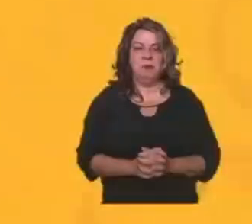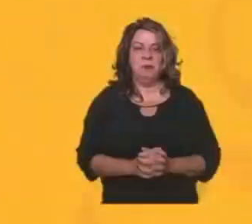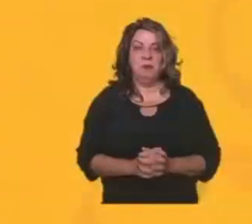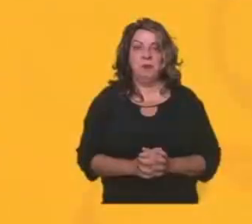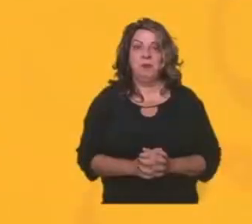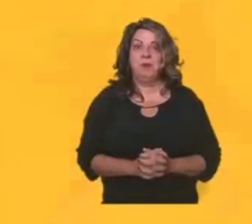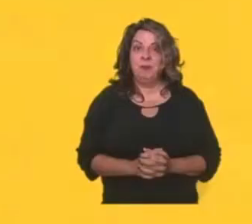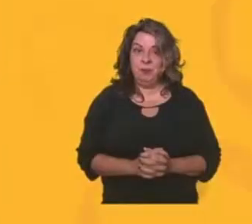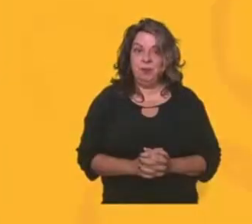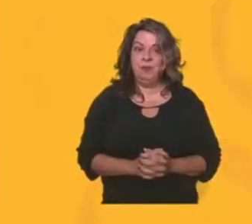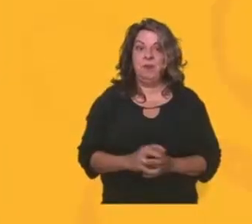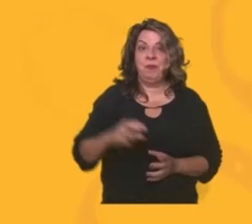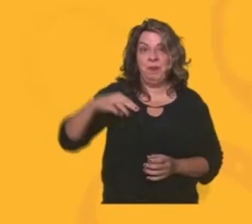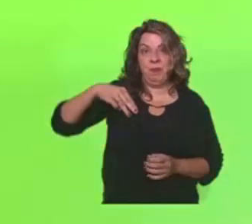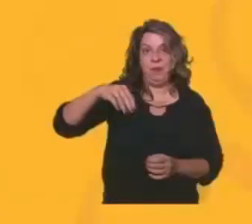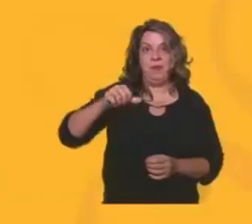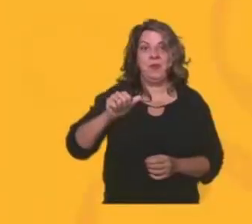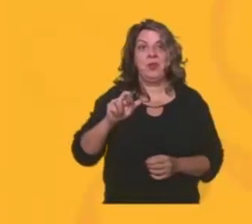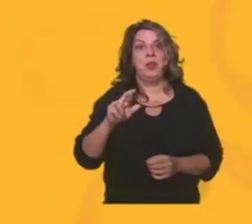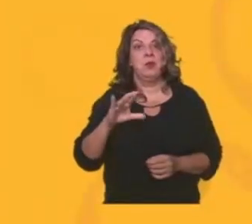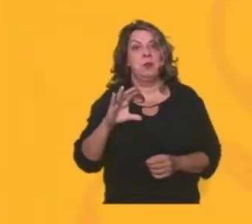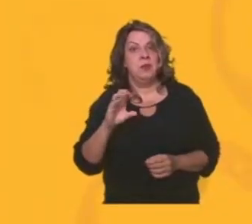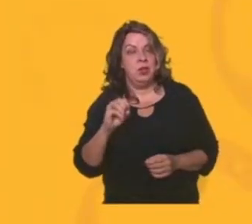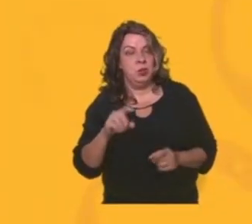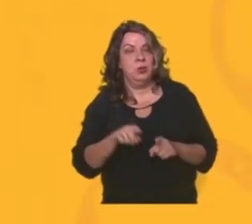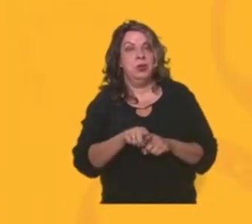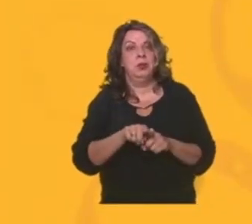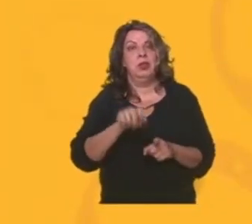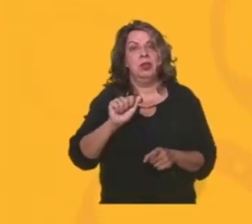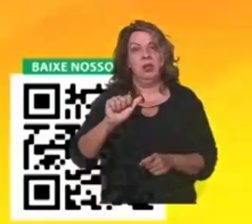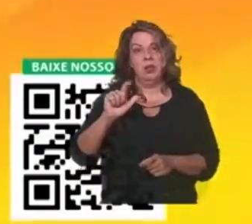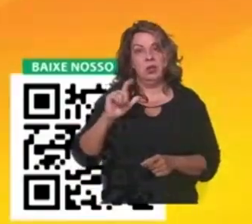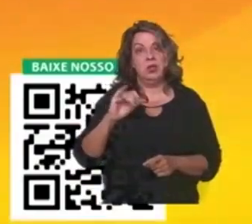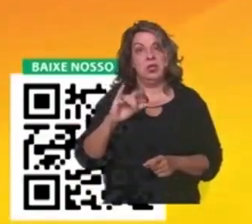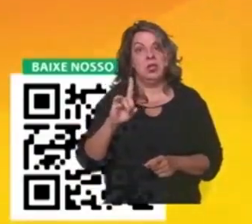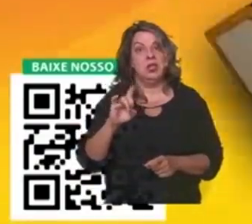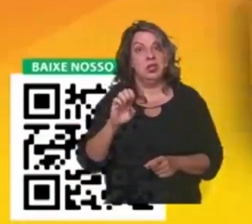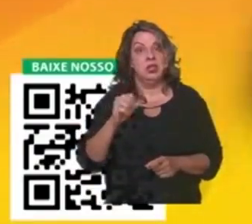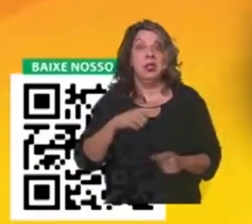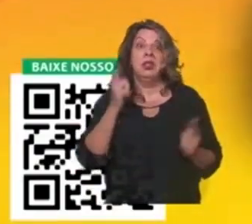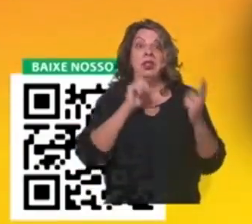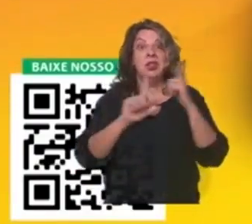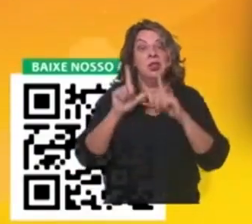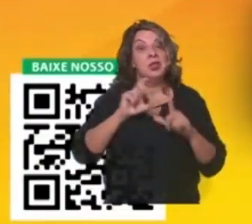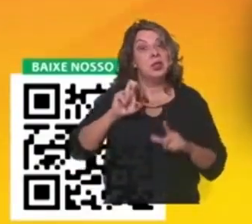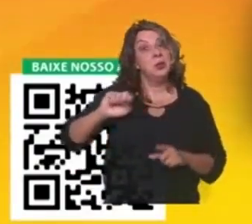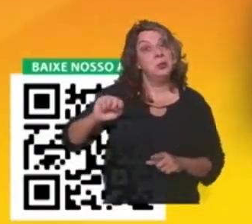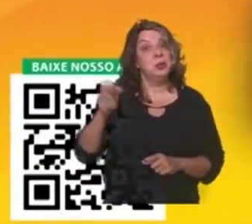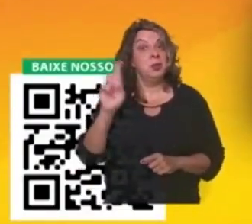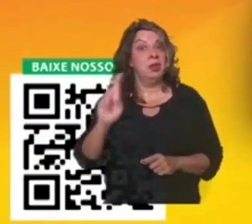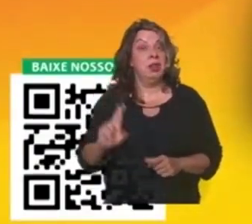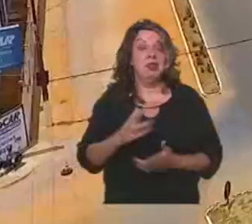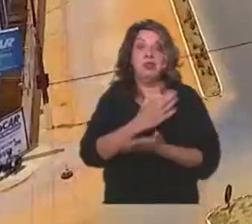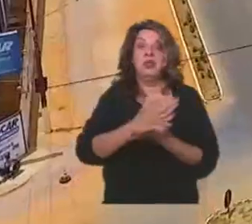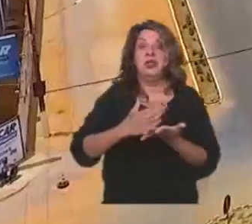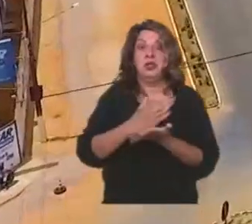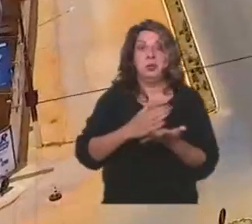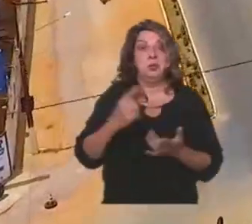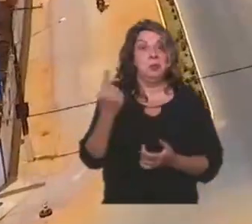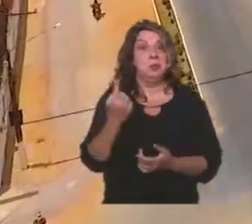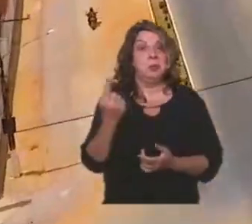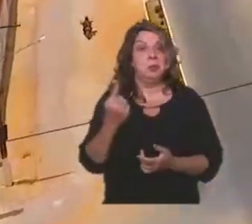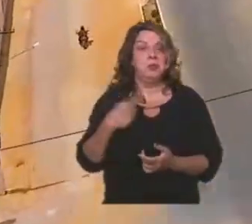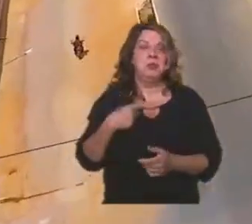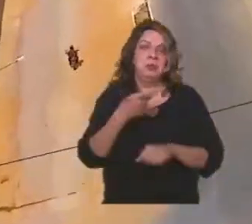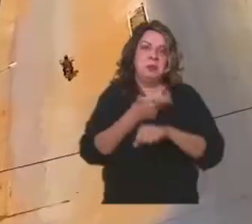Kelly, o Márcio e o Alcides são os contemplados do primeiro prêmio de R$5.000. Eles dividiram. E o Caju